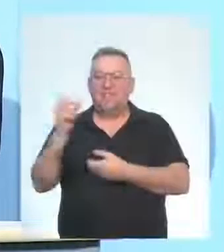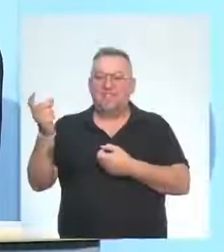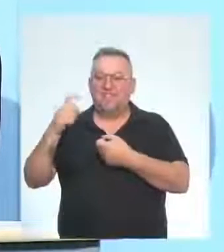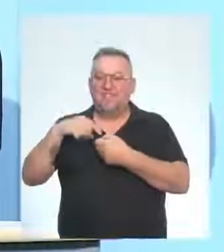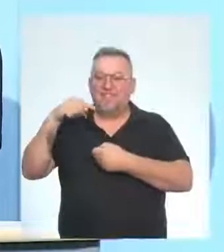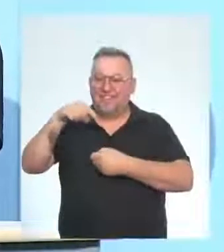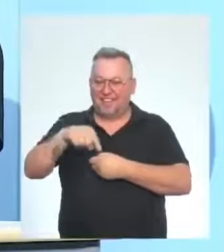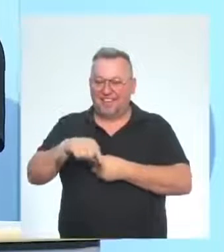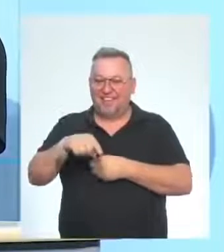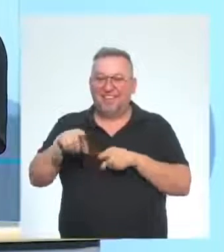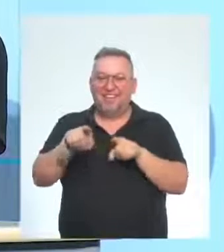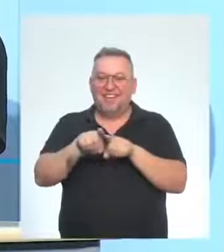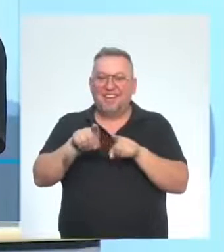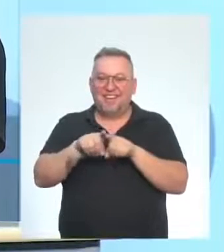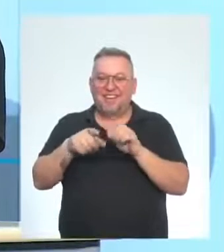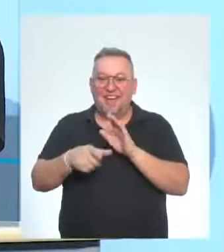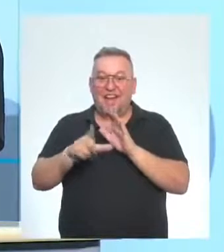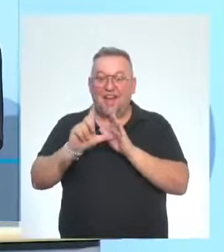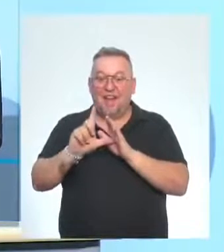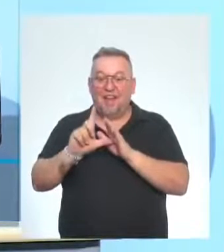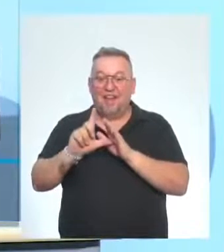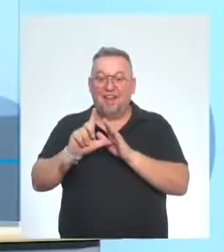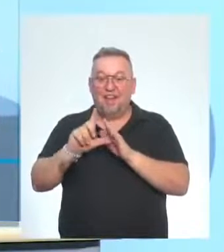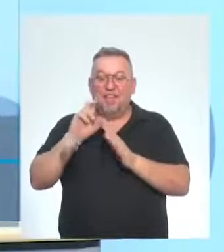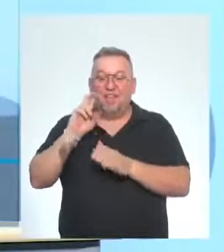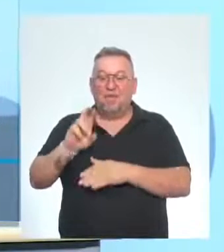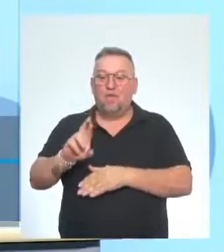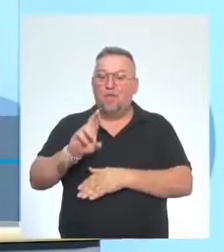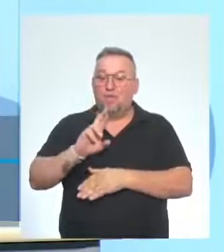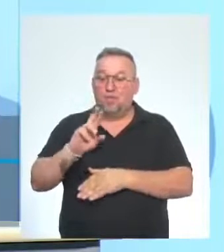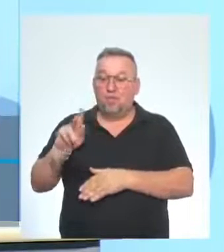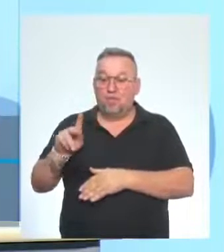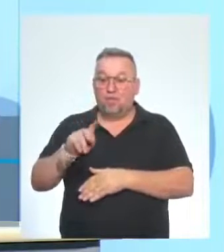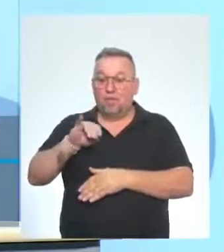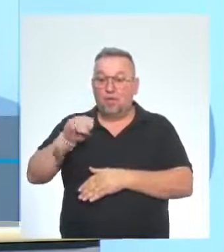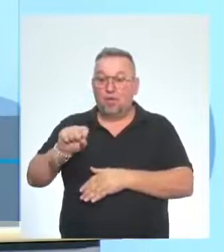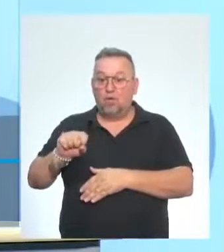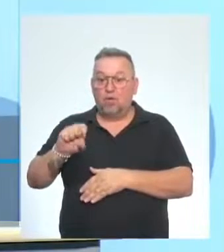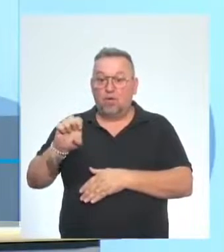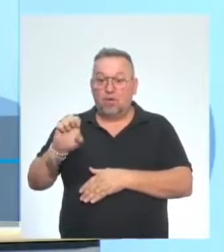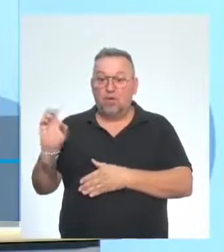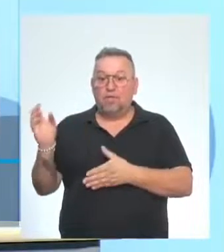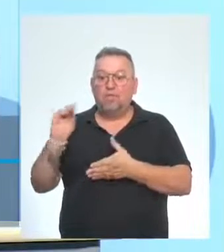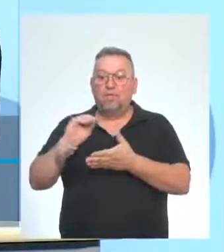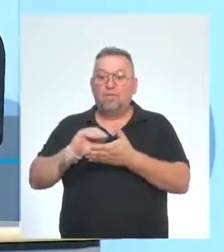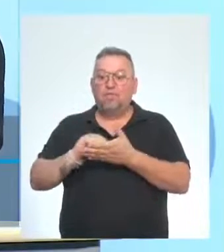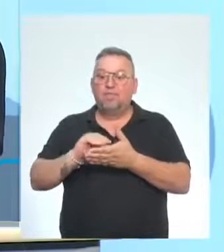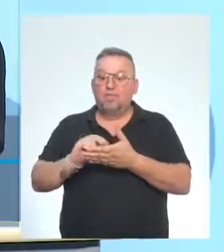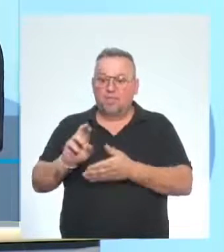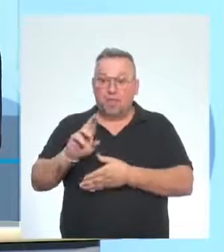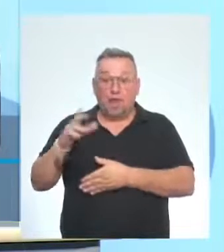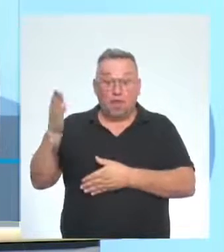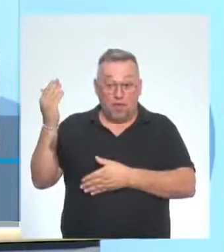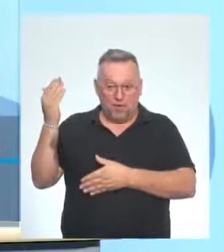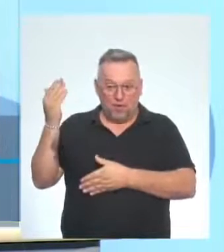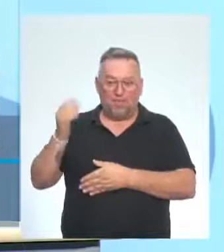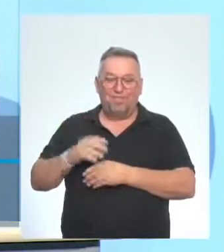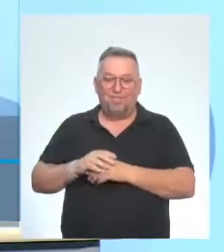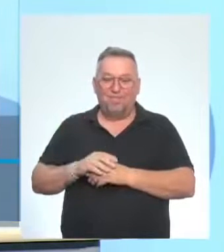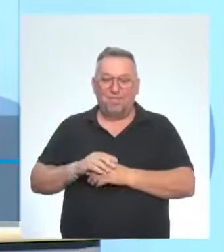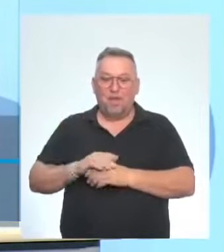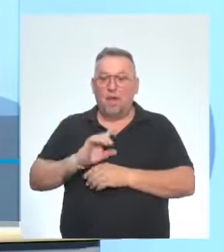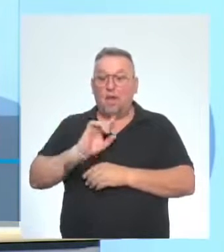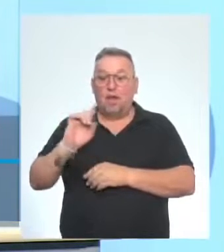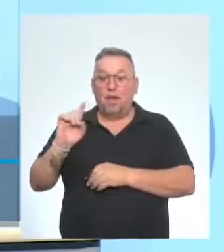Retornamos aqui. Olha, antes eu queria até ler uma resposta. Antes o professor José, ele colocou assim, da resposta da anterior, Certo. né?